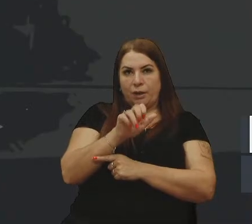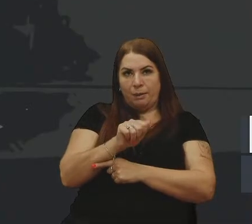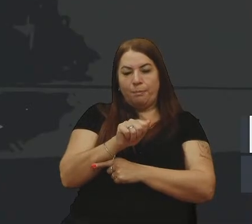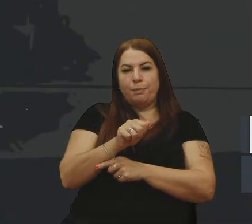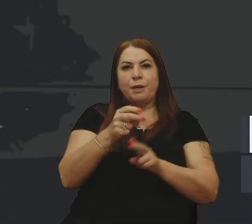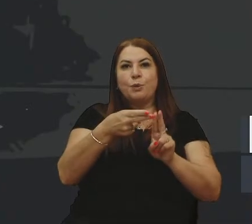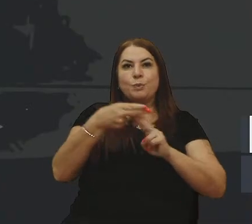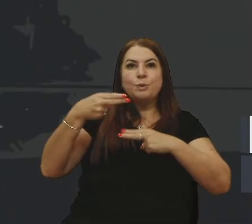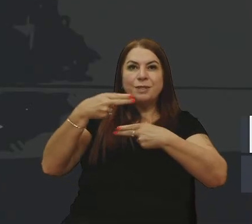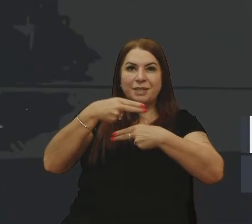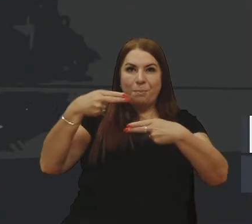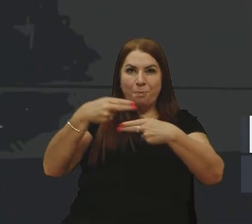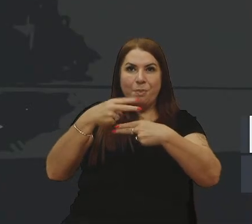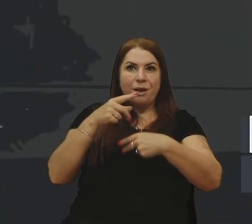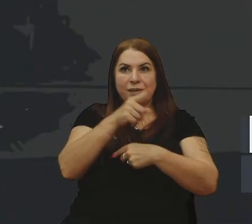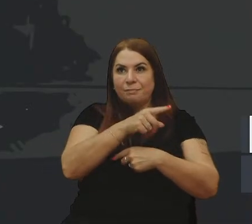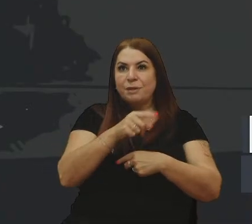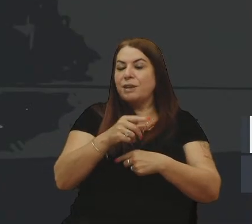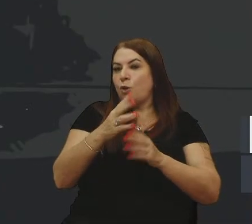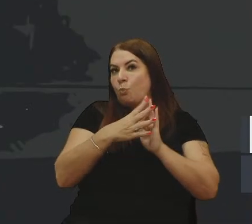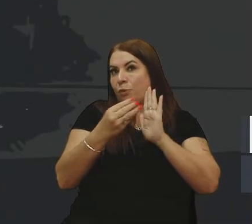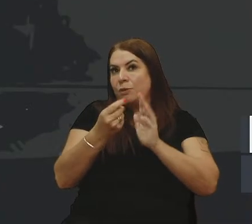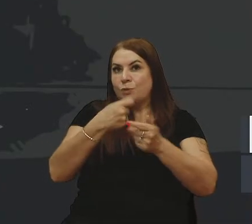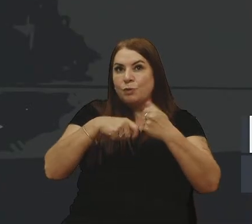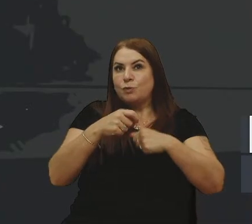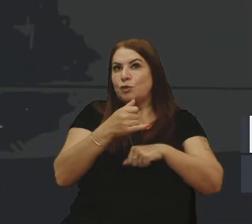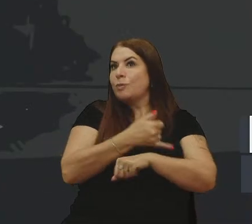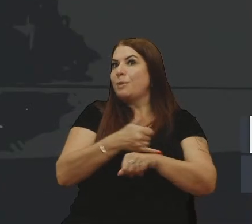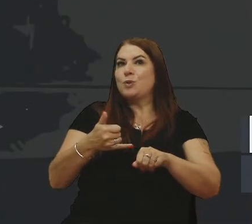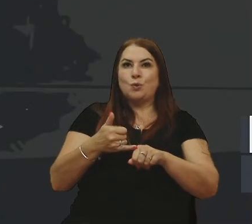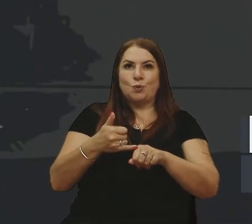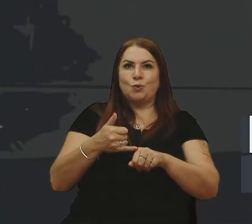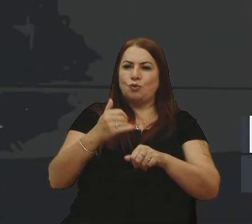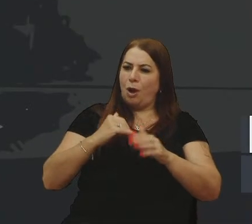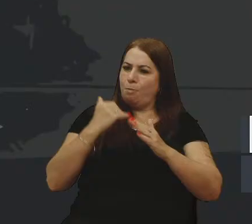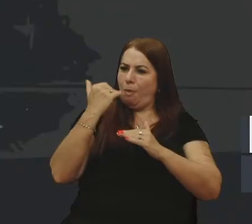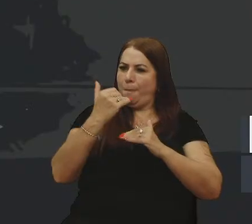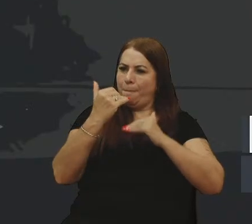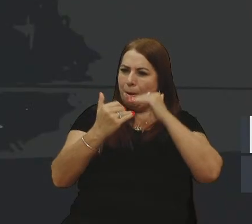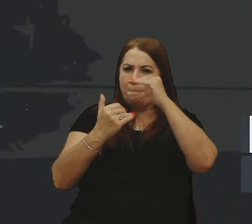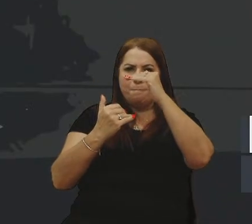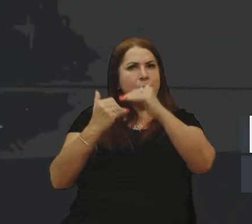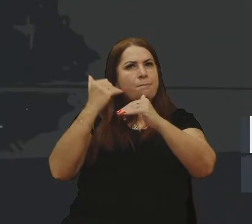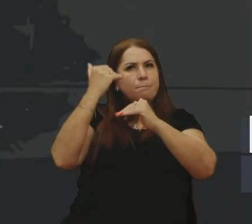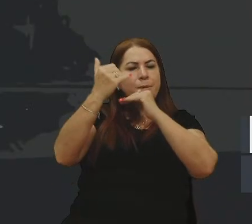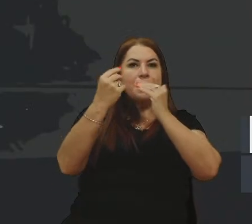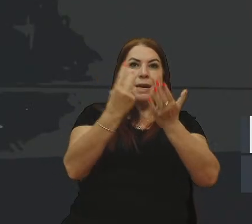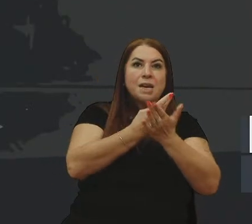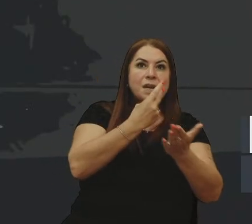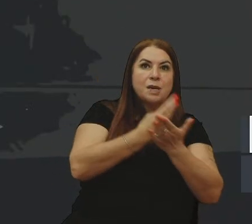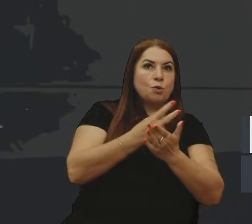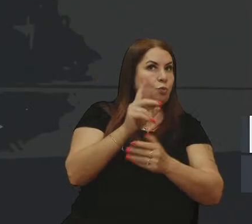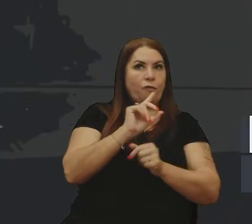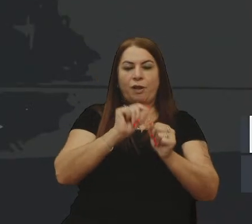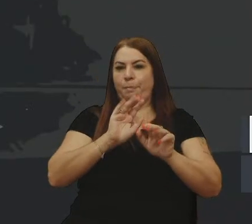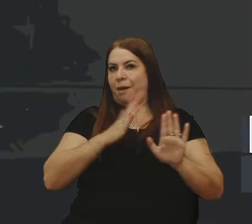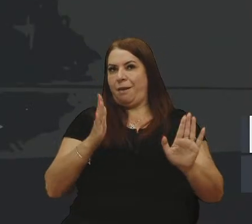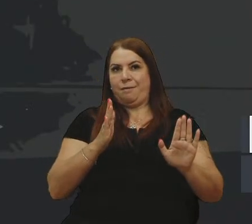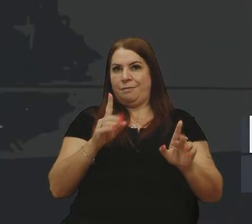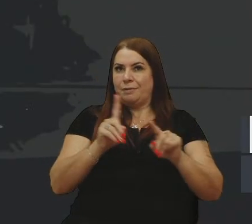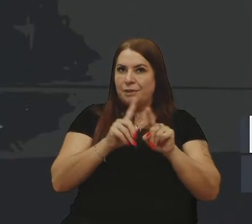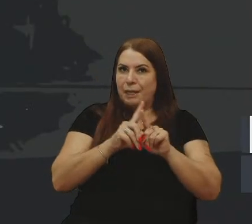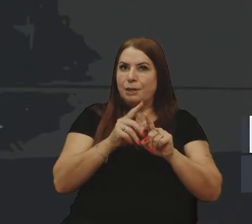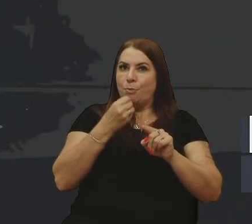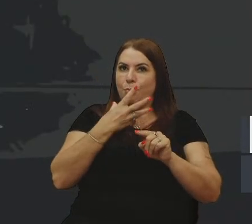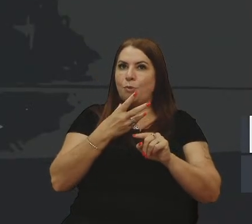né? A franquia ela é um modelo de negócio que já venceu várias etapas, ou seja, tem vários erros que você não comete mais a partir do momento que tem uma